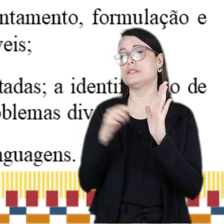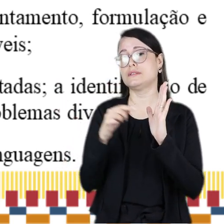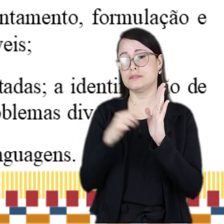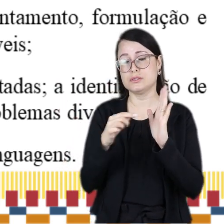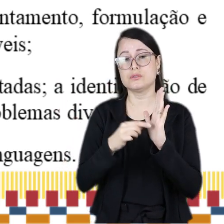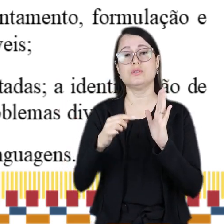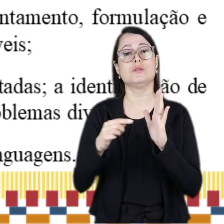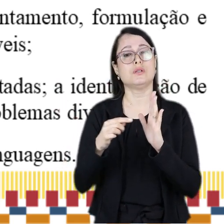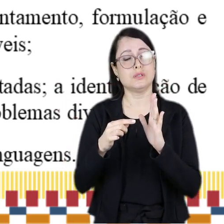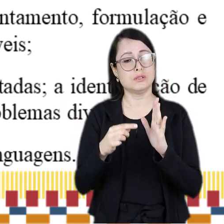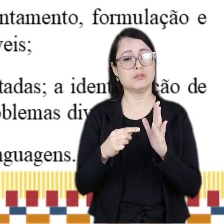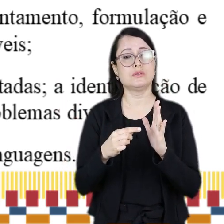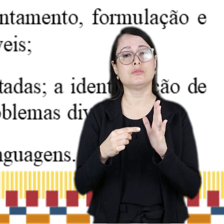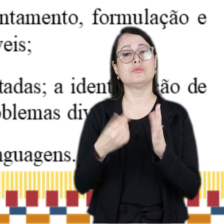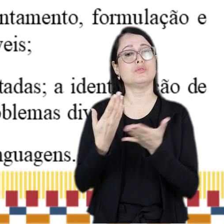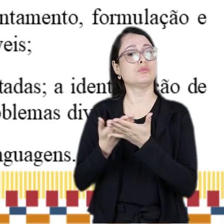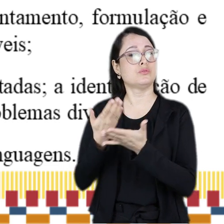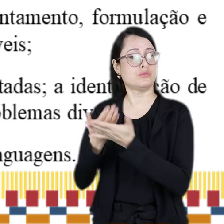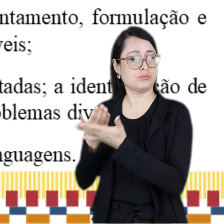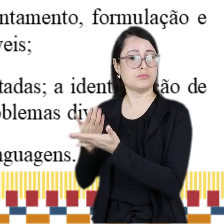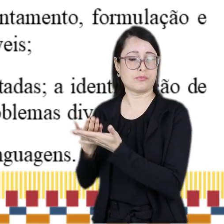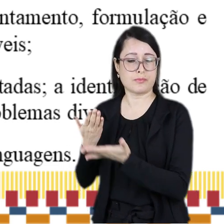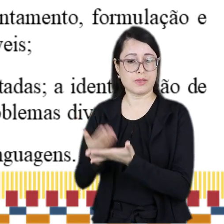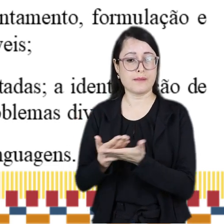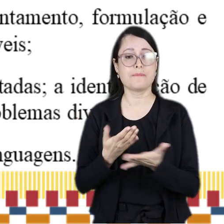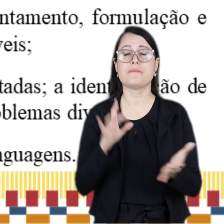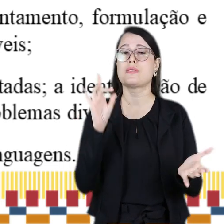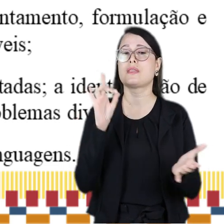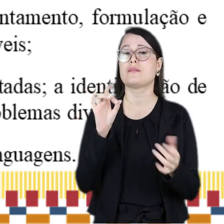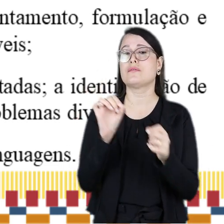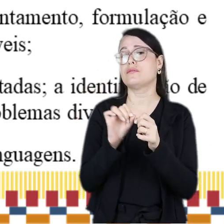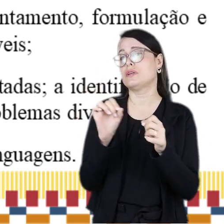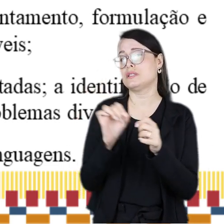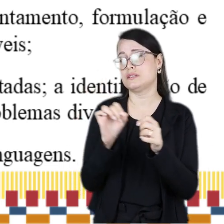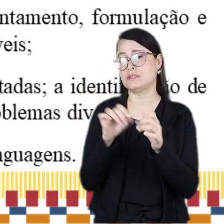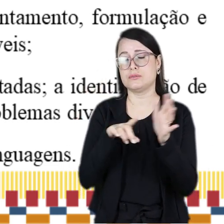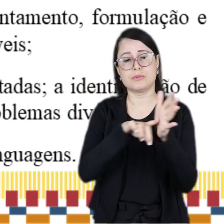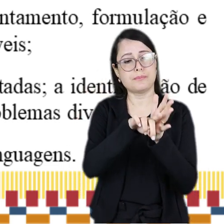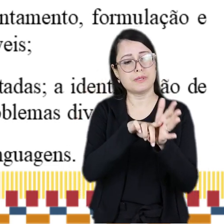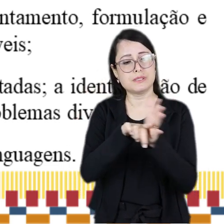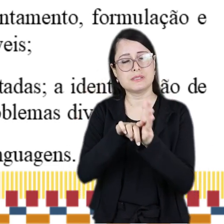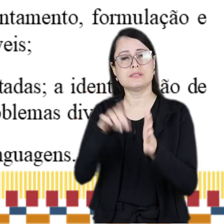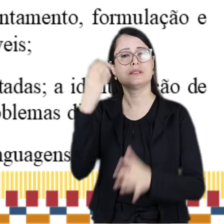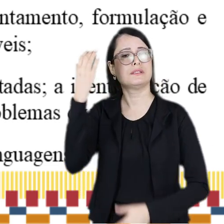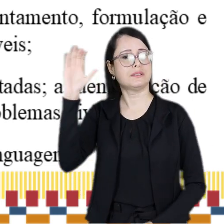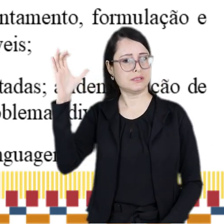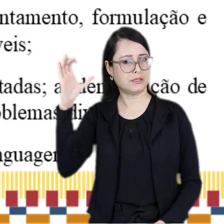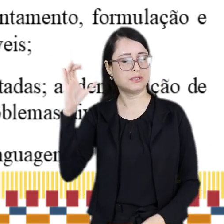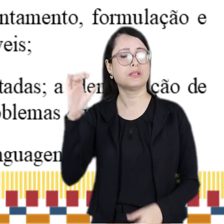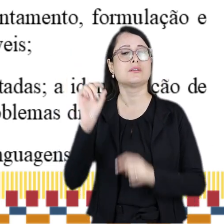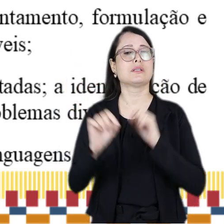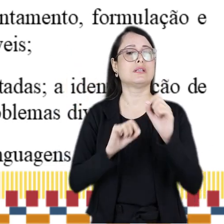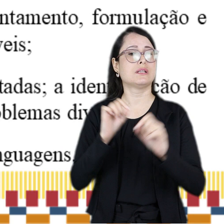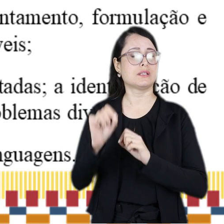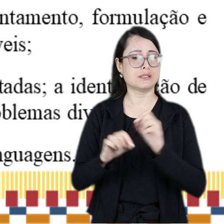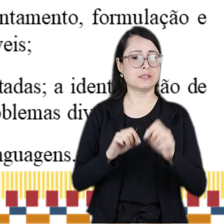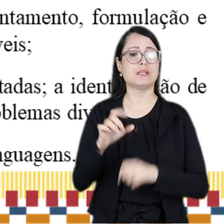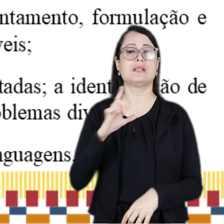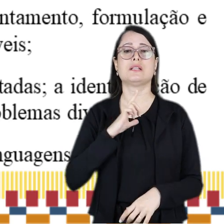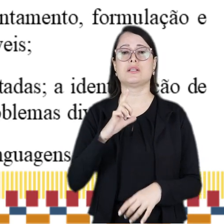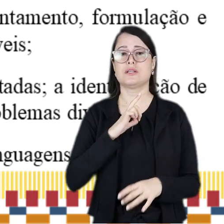formativo, eles participam da realização de uma pesquisa científica, né? Que é compreendida como um procedimento